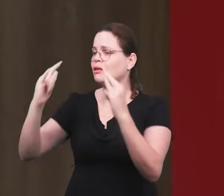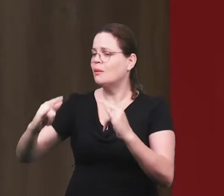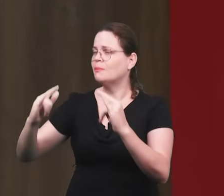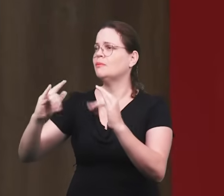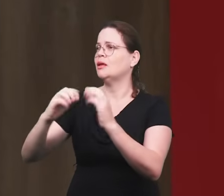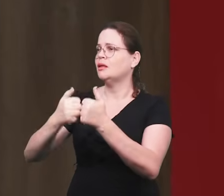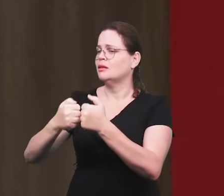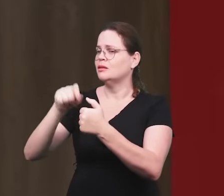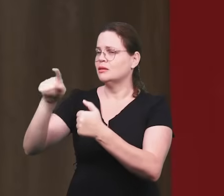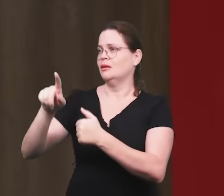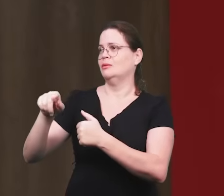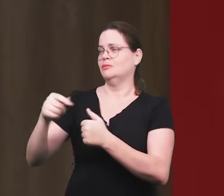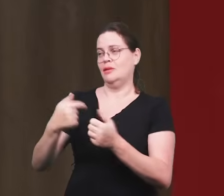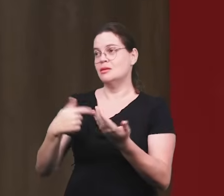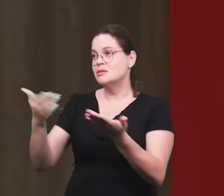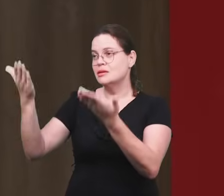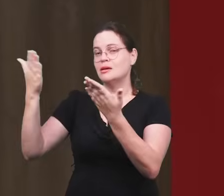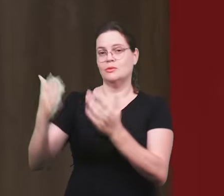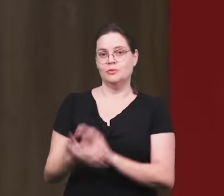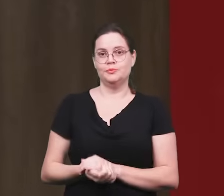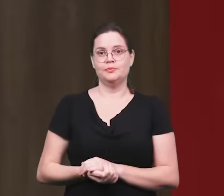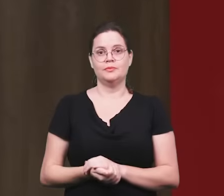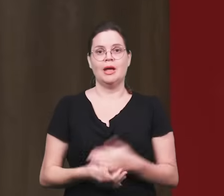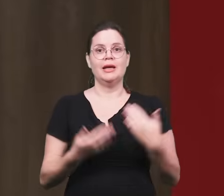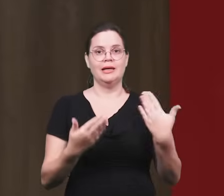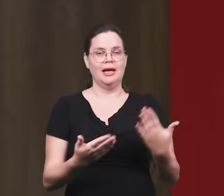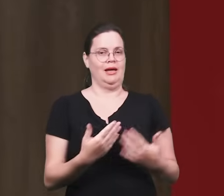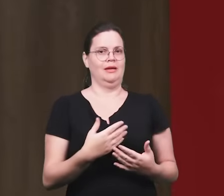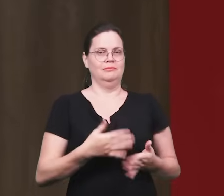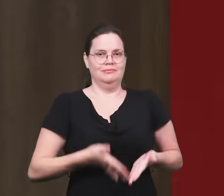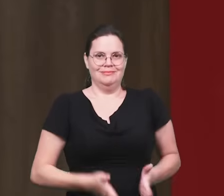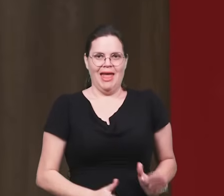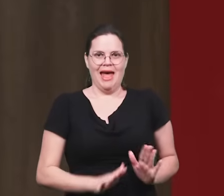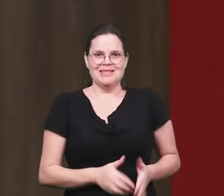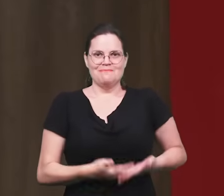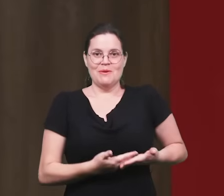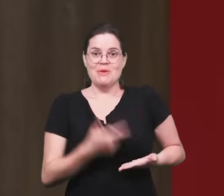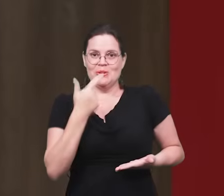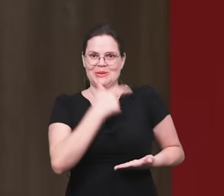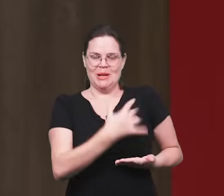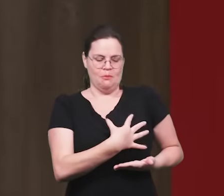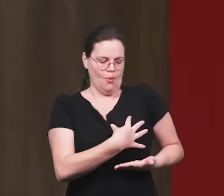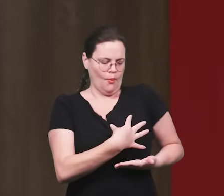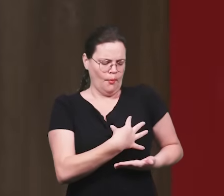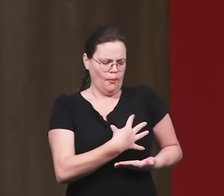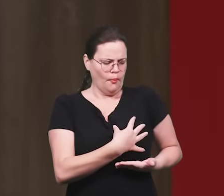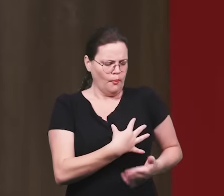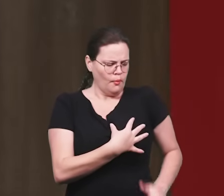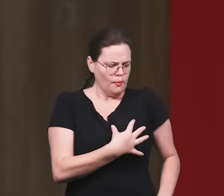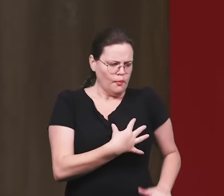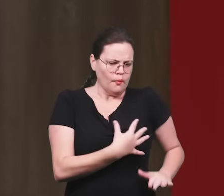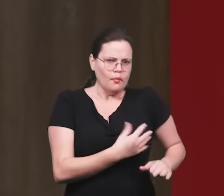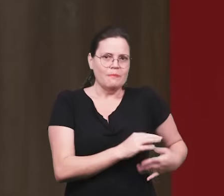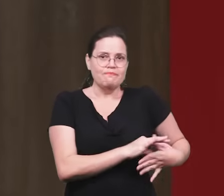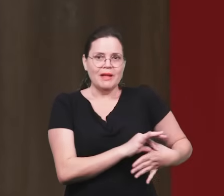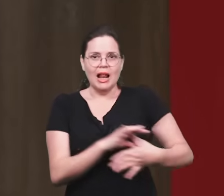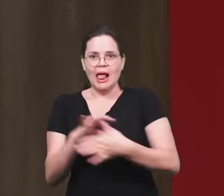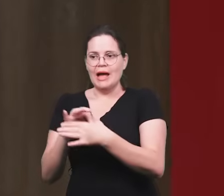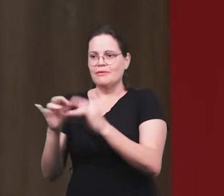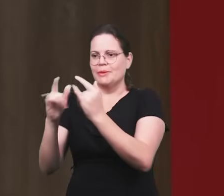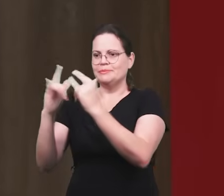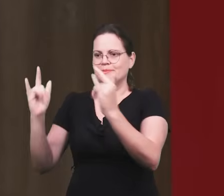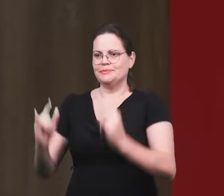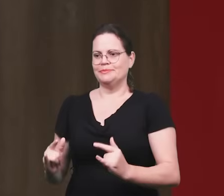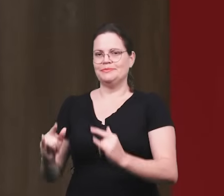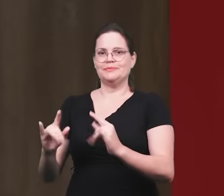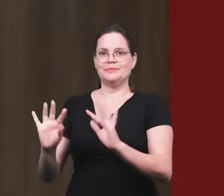Então ela prepara aquela criança, a palavra fala que ela desmama aquela criança e leva ao templo. Então ali já houve um trabalho como mãe, de